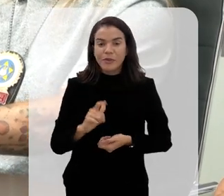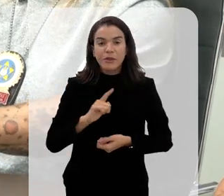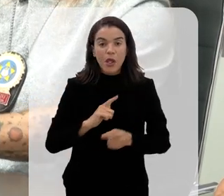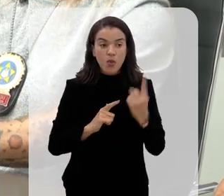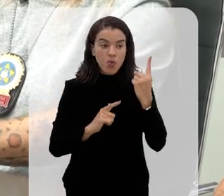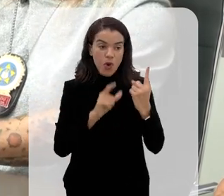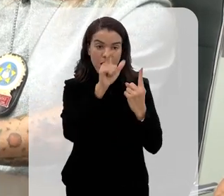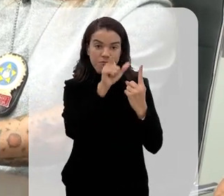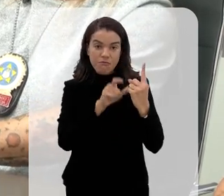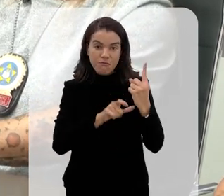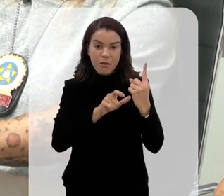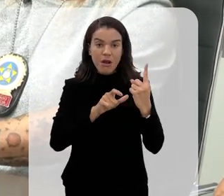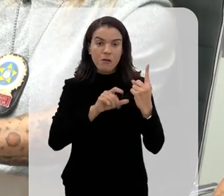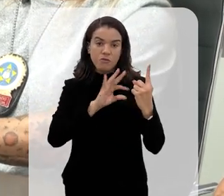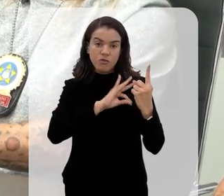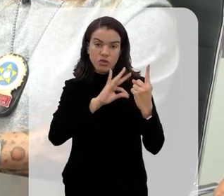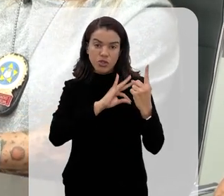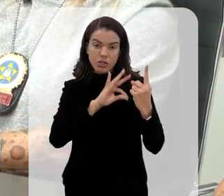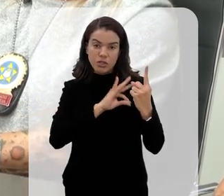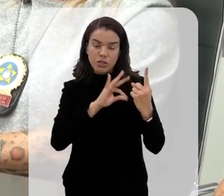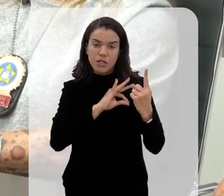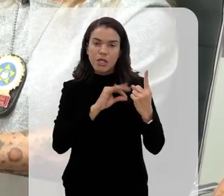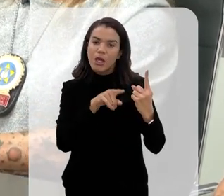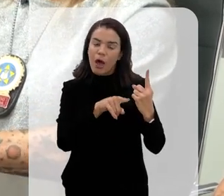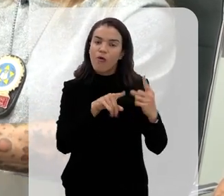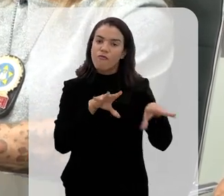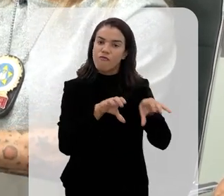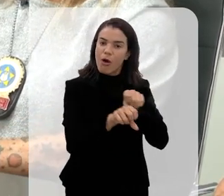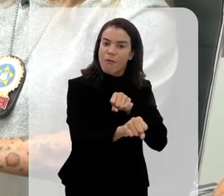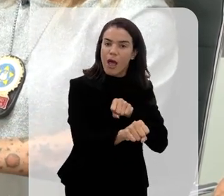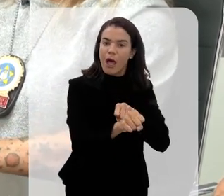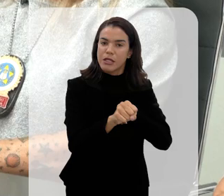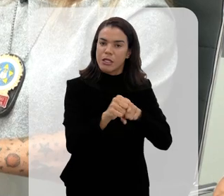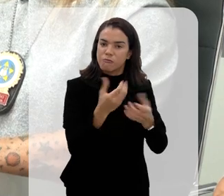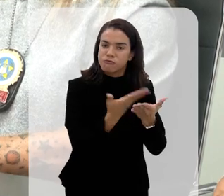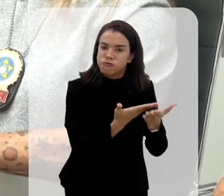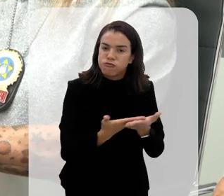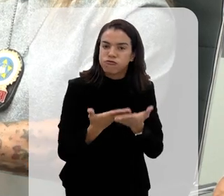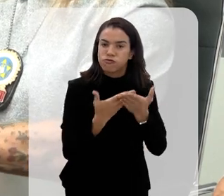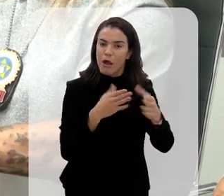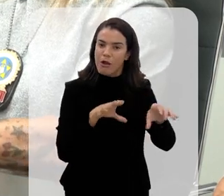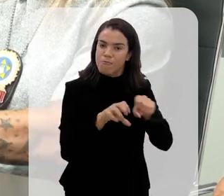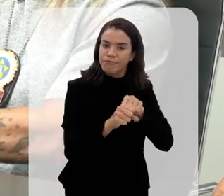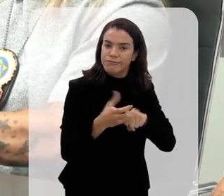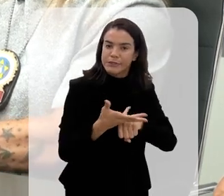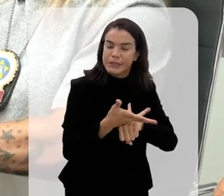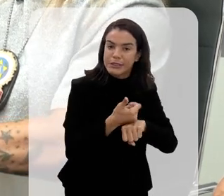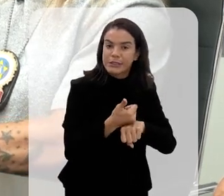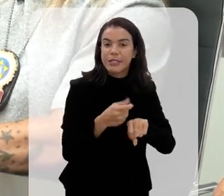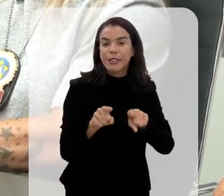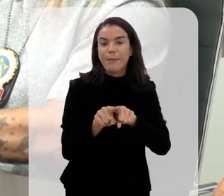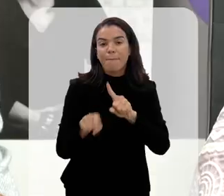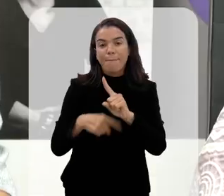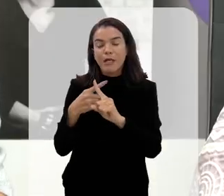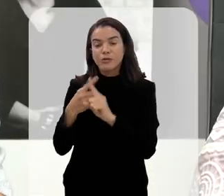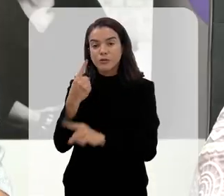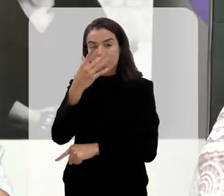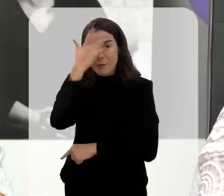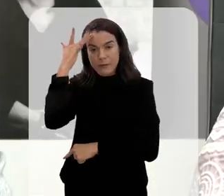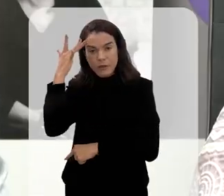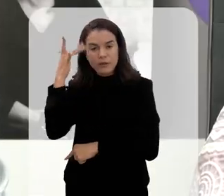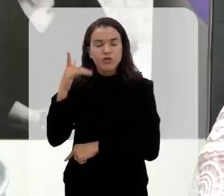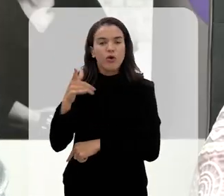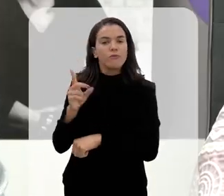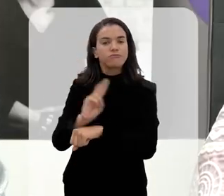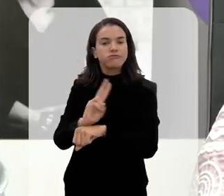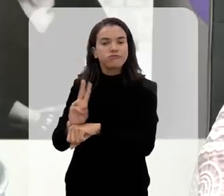Existe uma policial que tem um treinamento, uma capacitação, e um agente da Prefeitura que fica